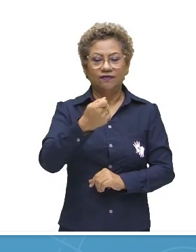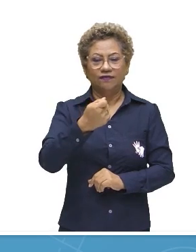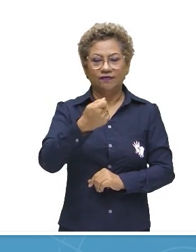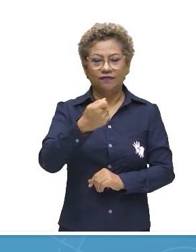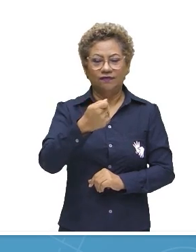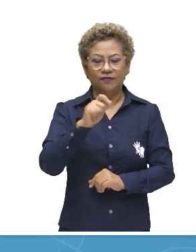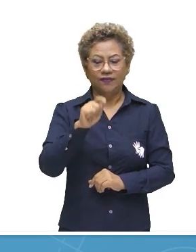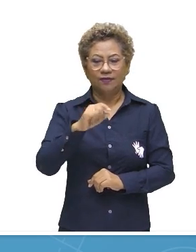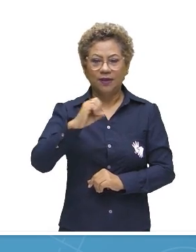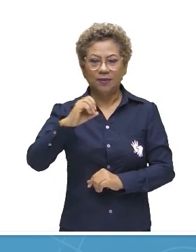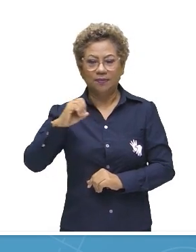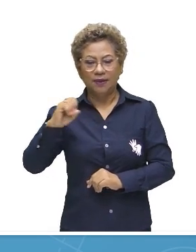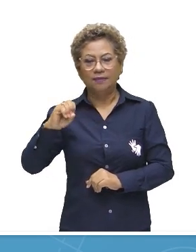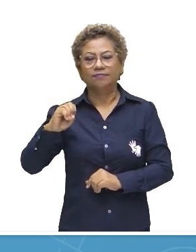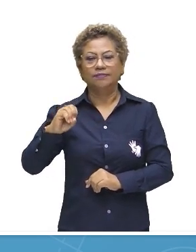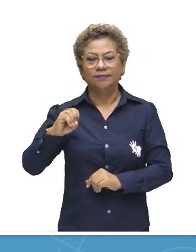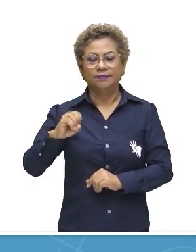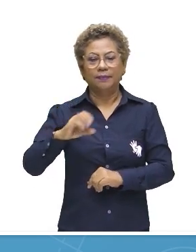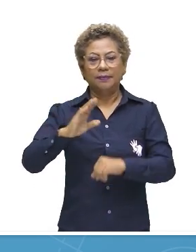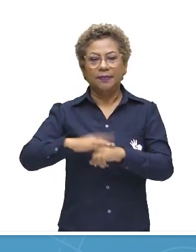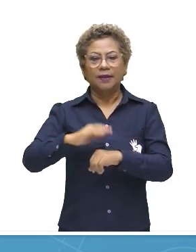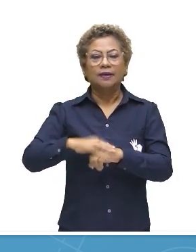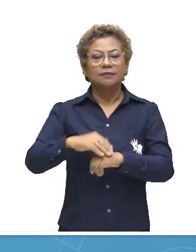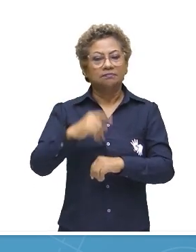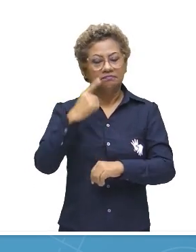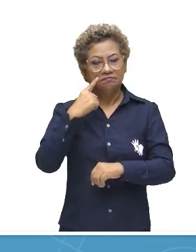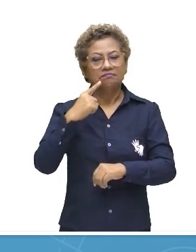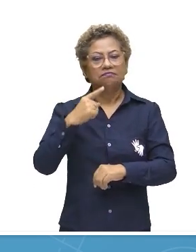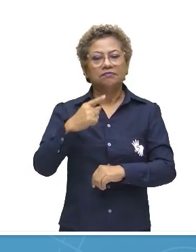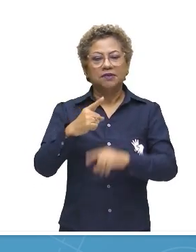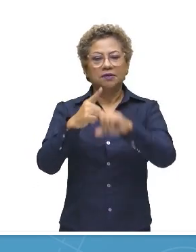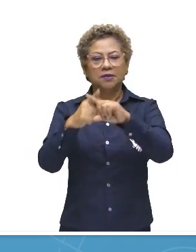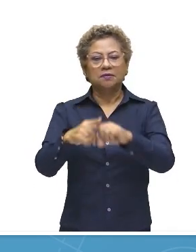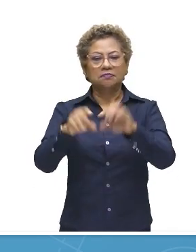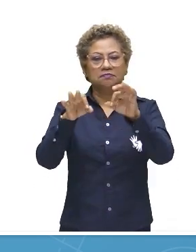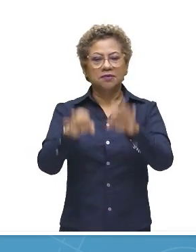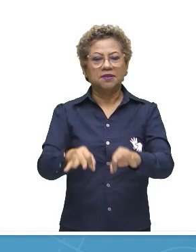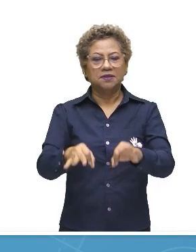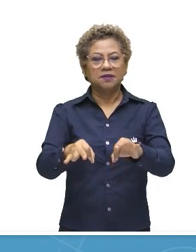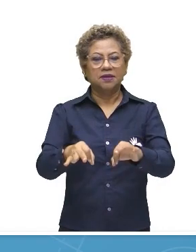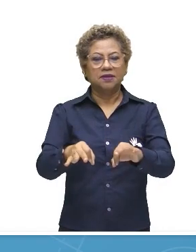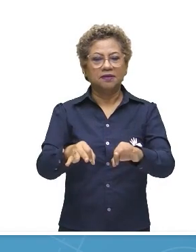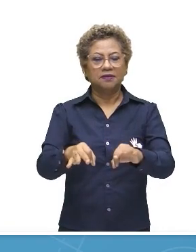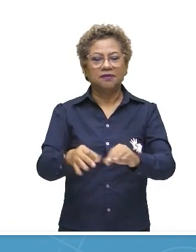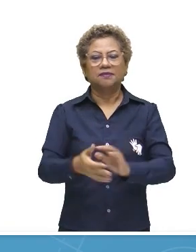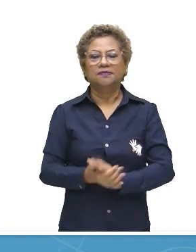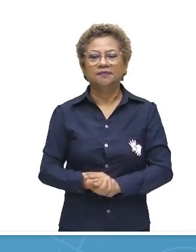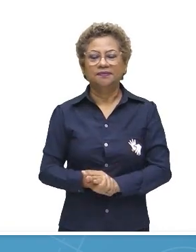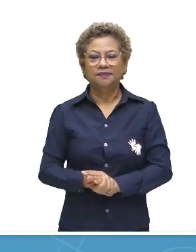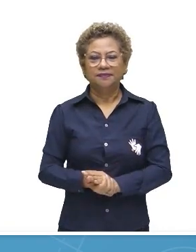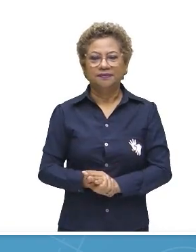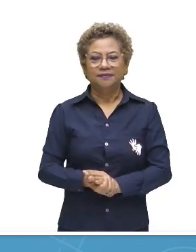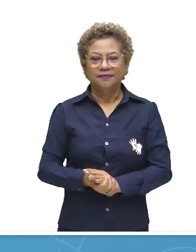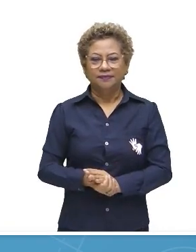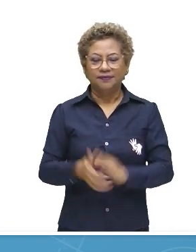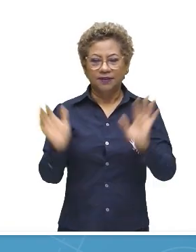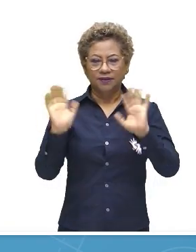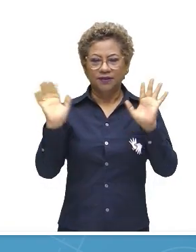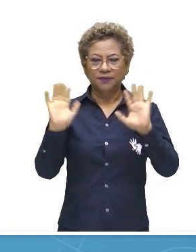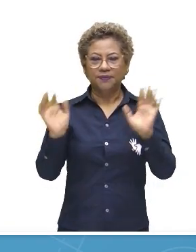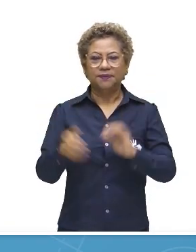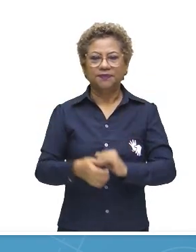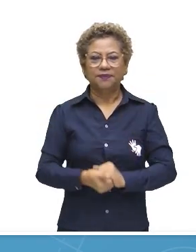é a resposta da alternativa da questão 4. Agora eu vou devolver a bola para o professor Denilson. Até lá, pessoal!